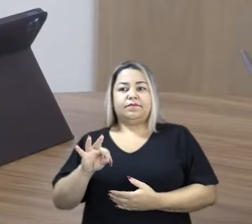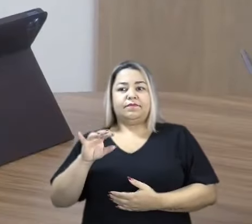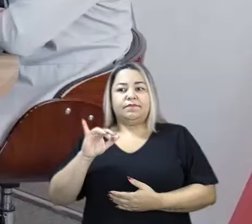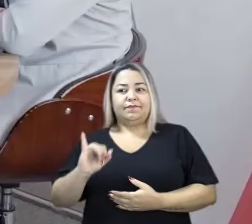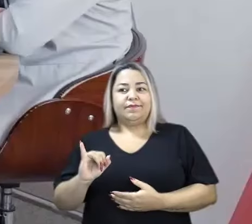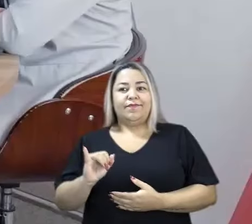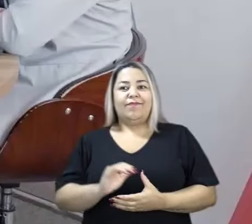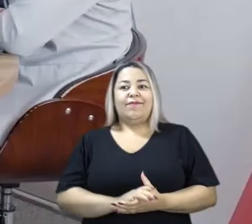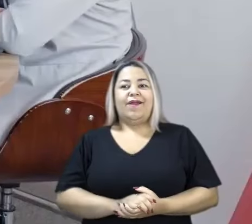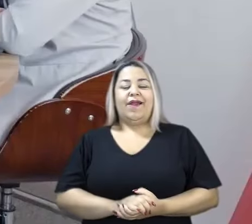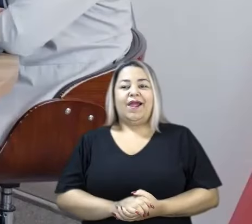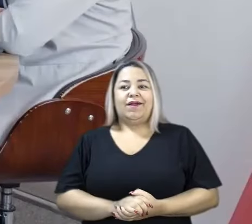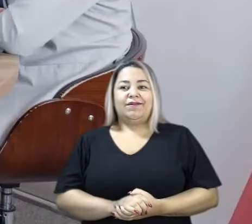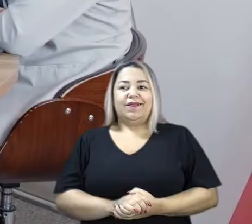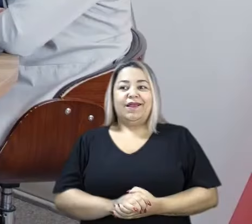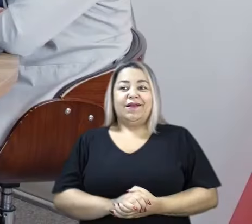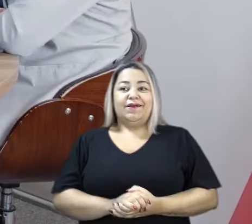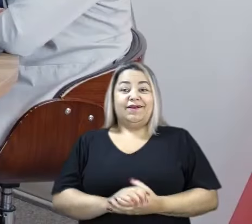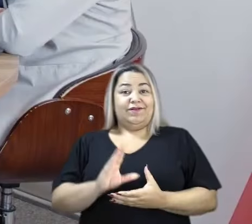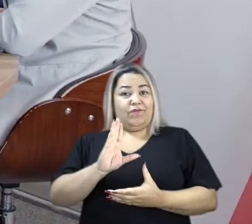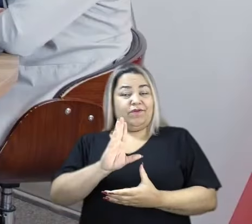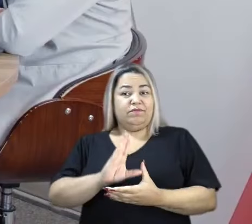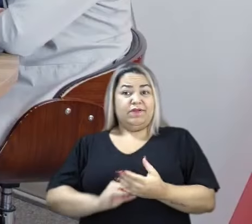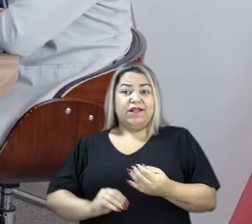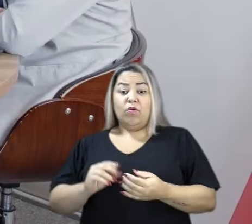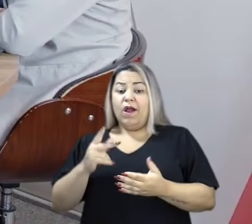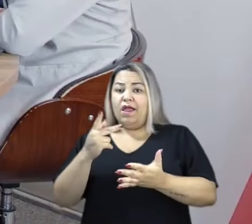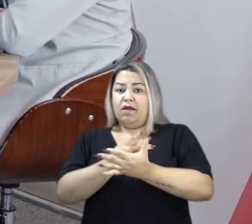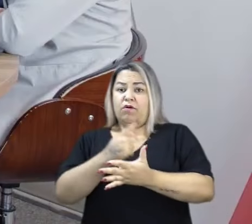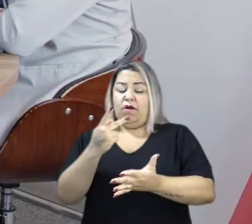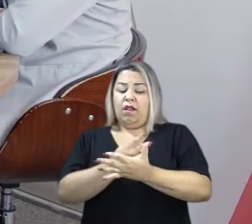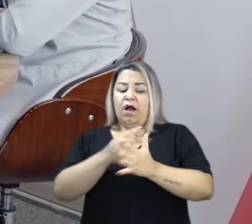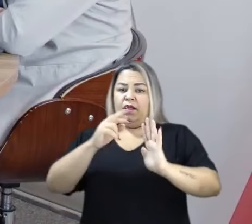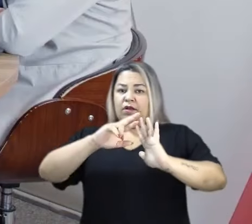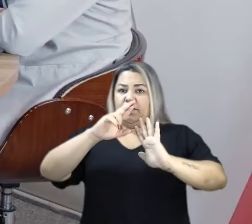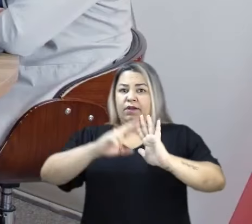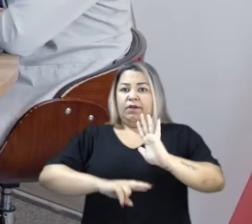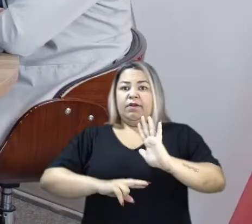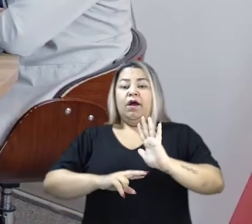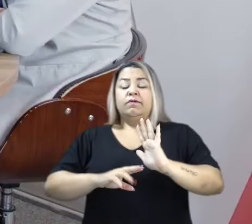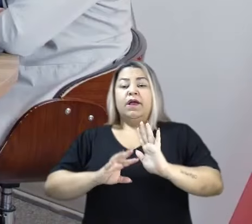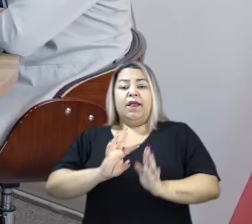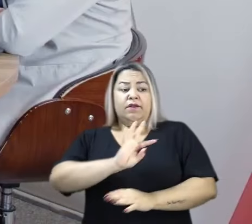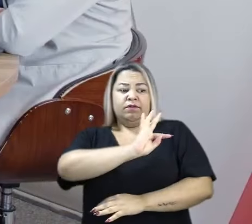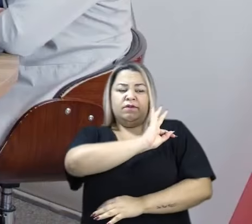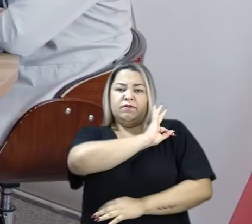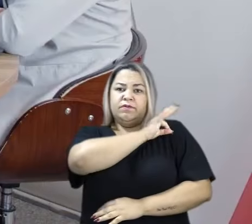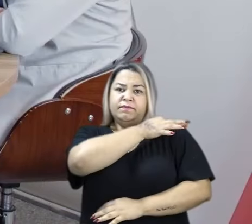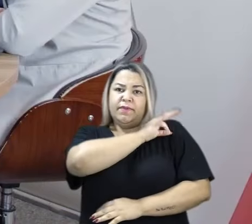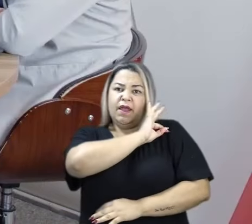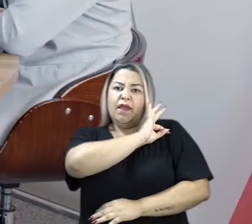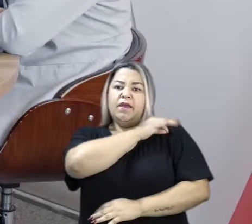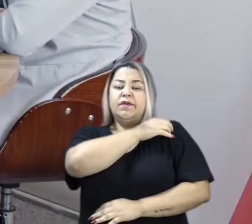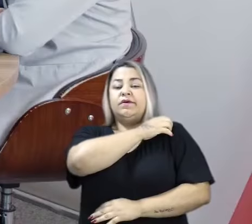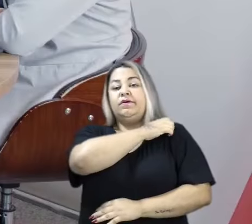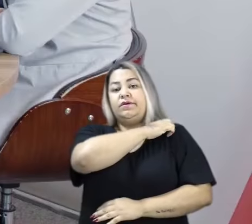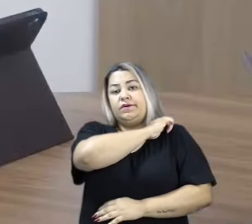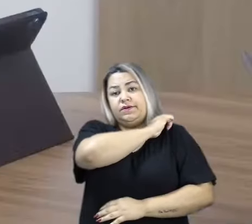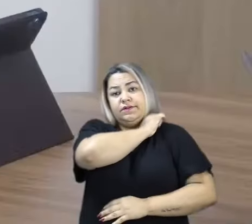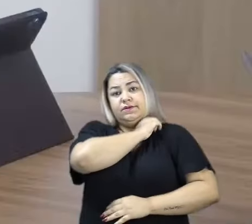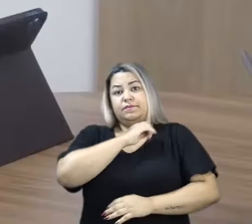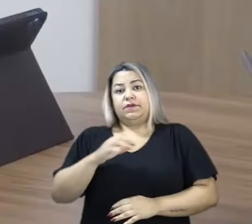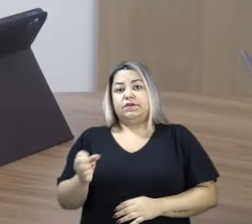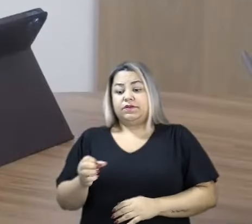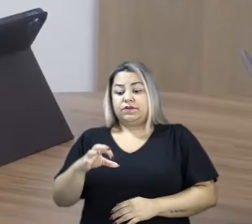que é para não errar, que é um relatório técnico de identificação e delimitação. E essas